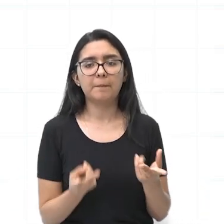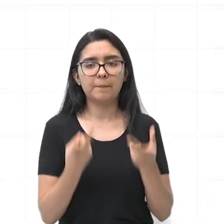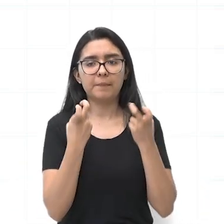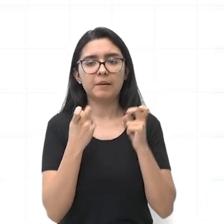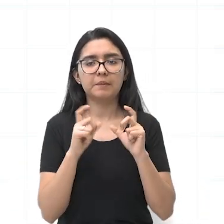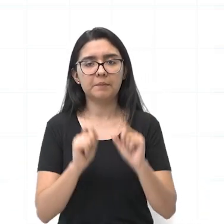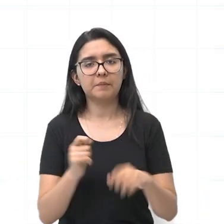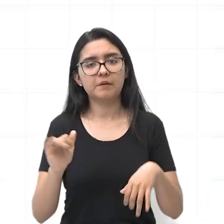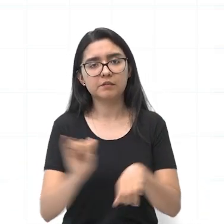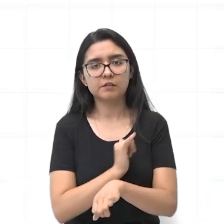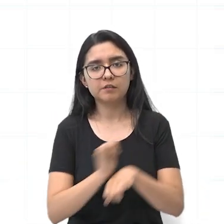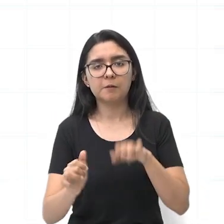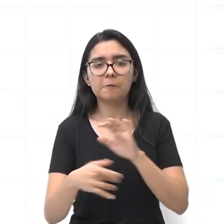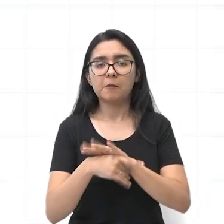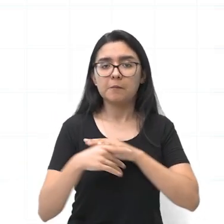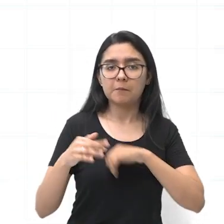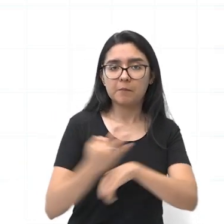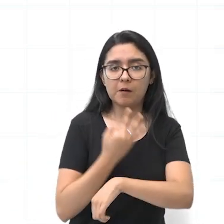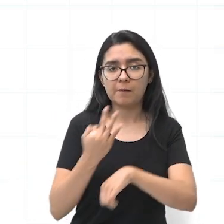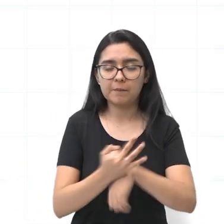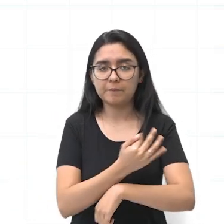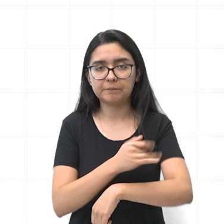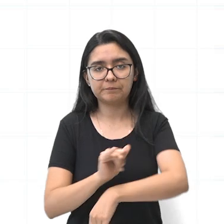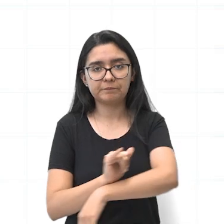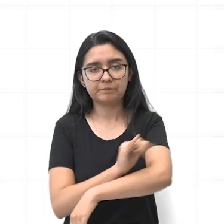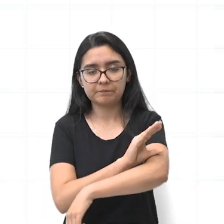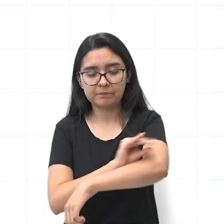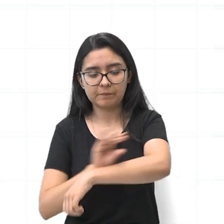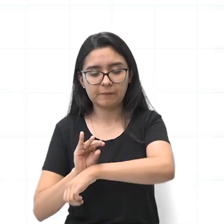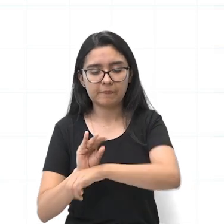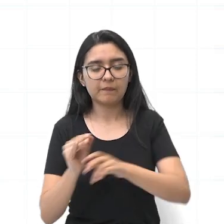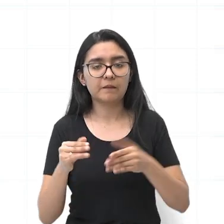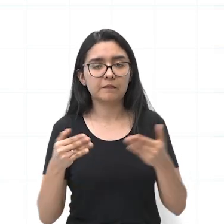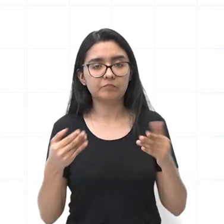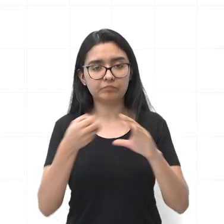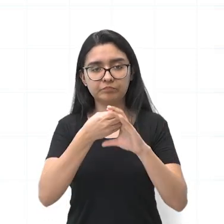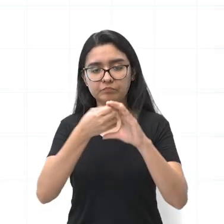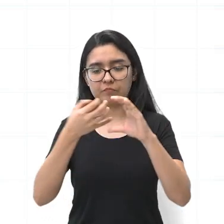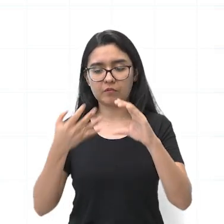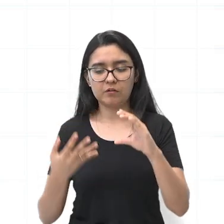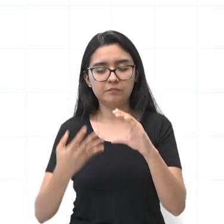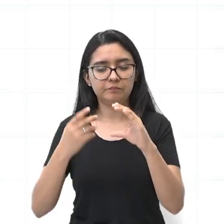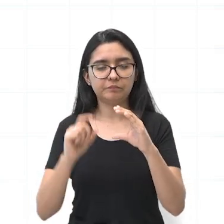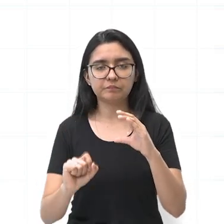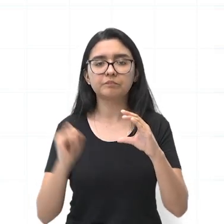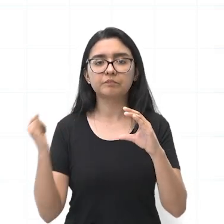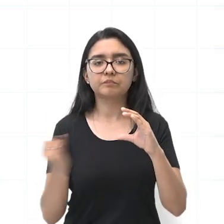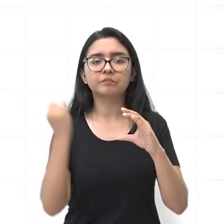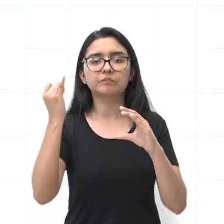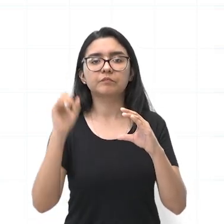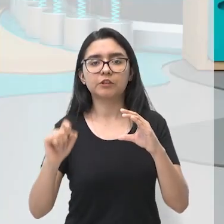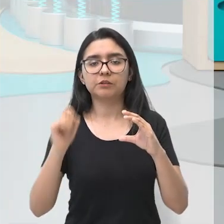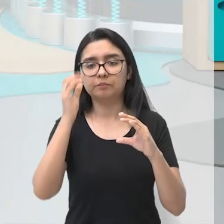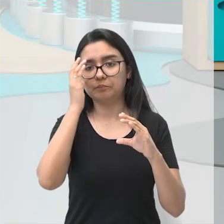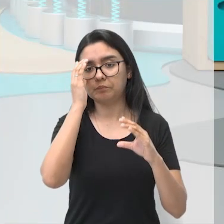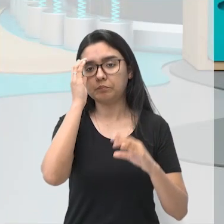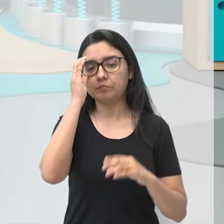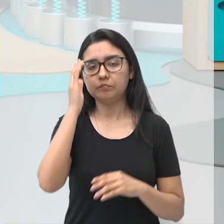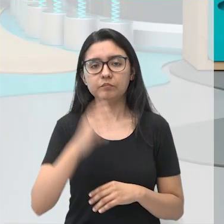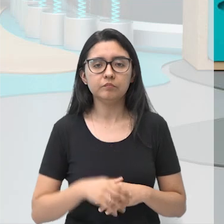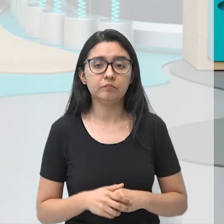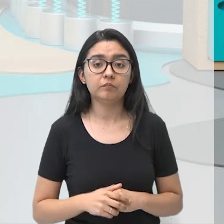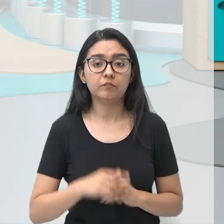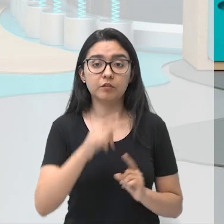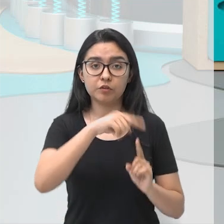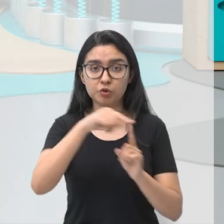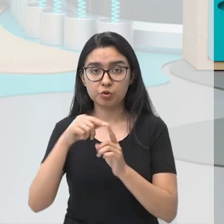forma de resistência muscular, ok? Essa característica ela é importante em